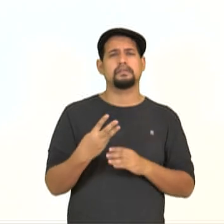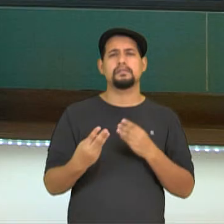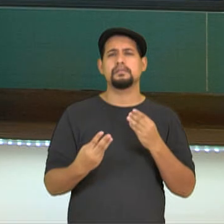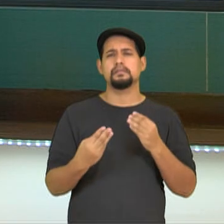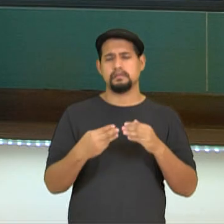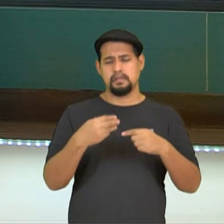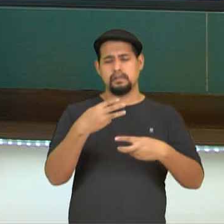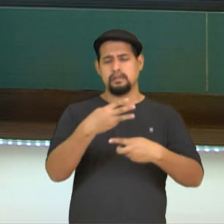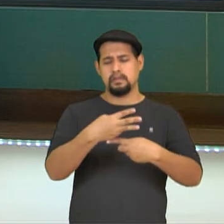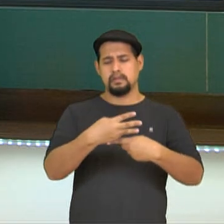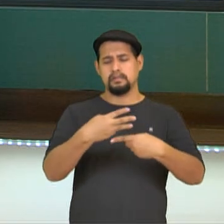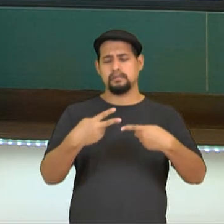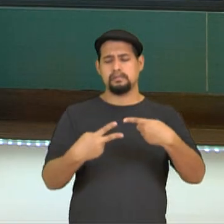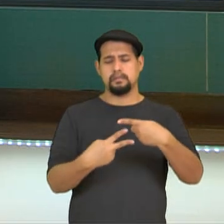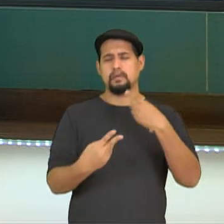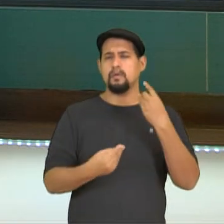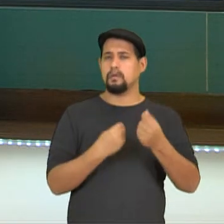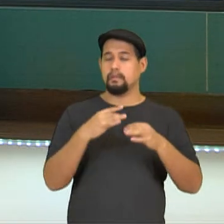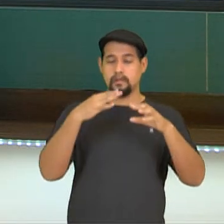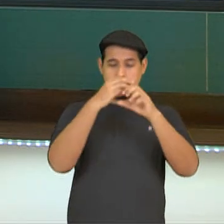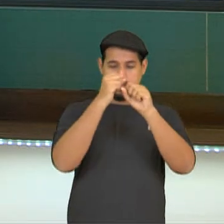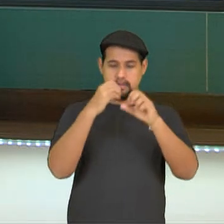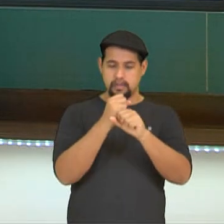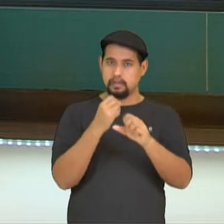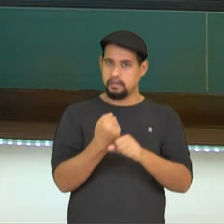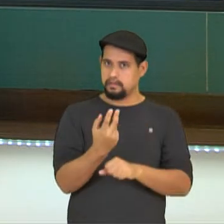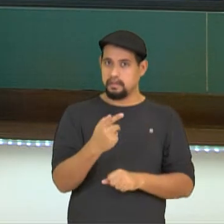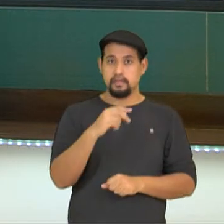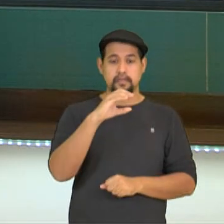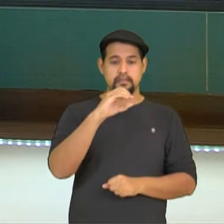o cálculo, nós vimos que vai ficar exatamente como